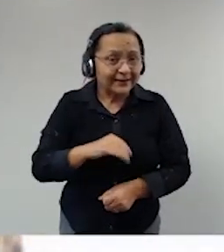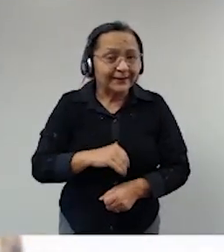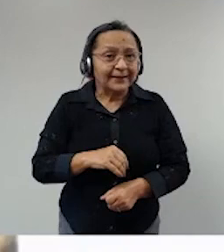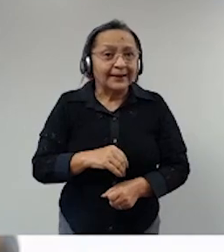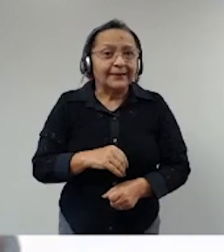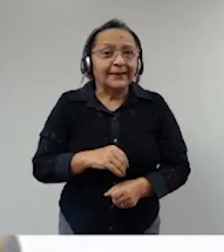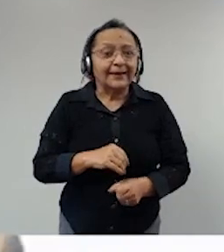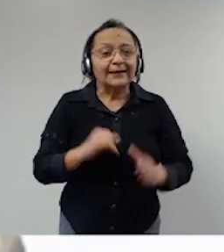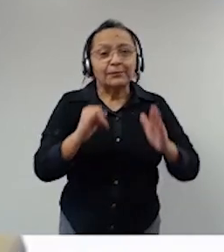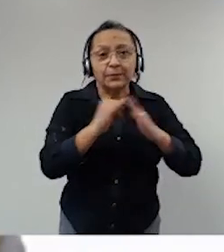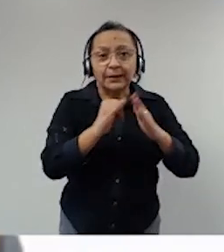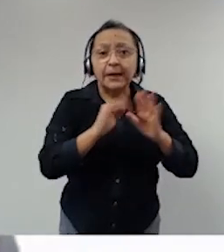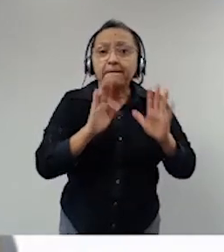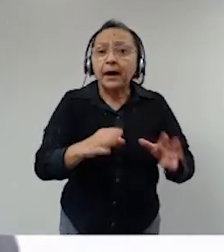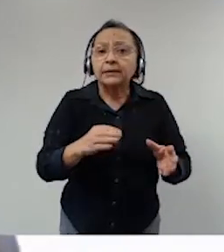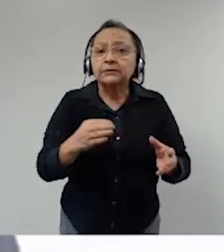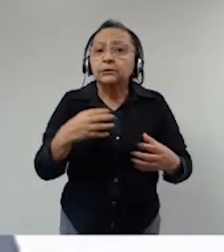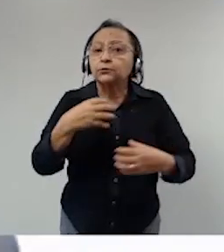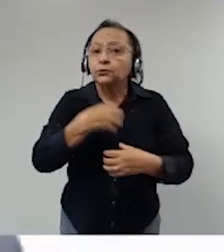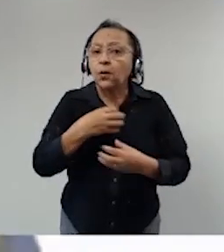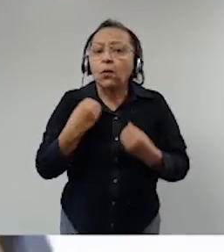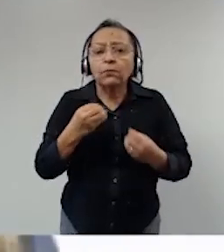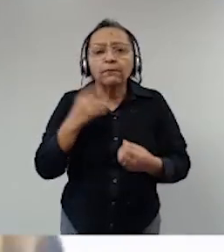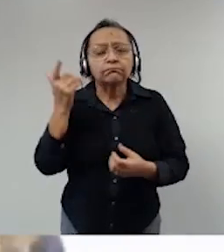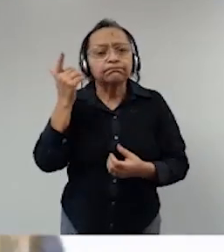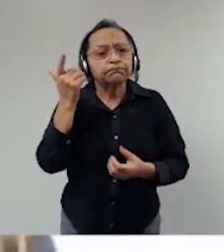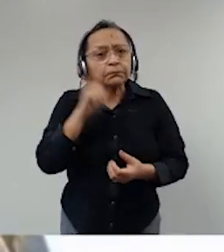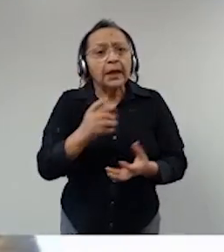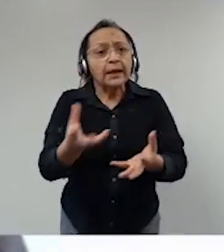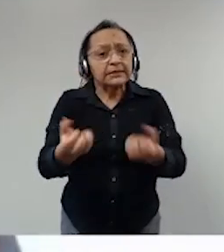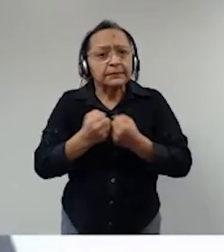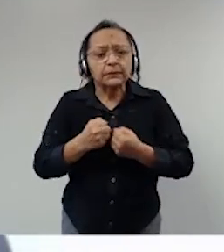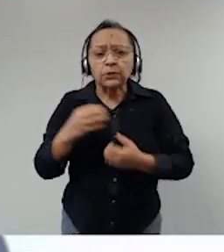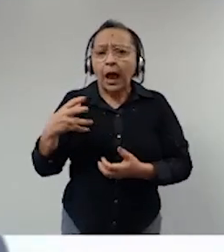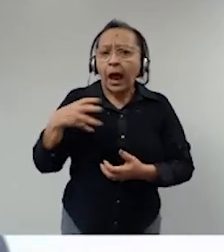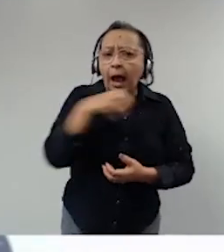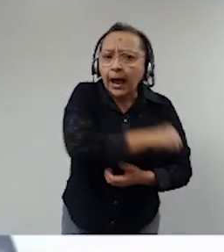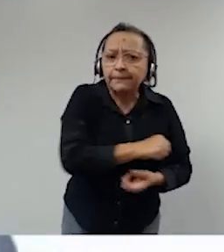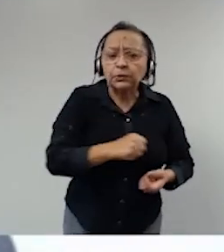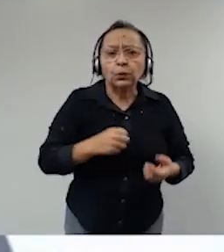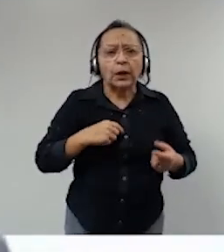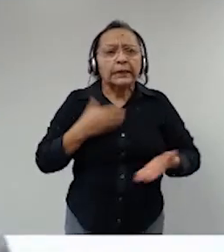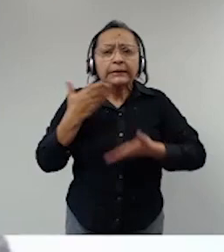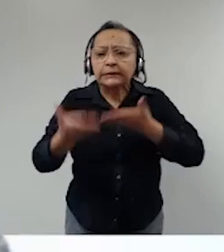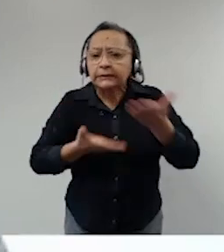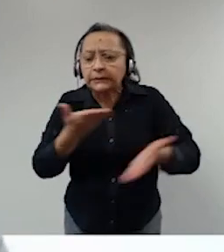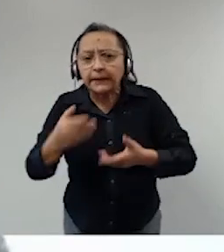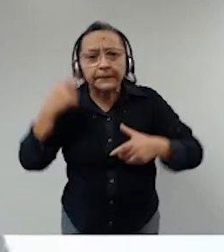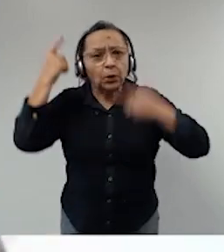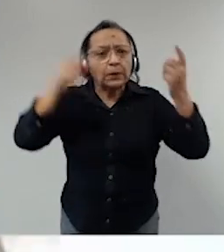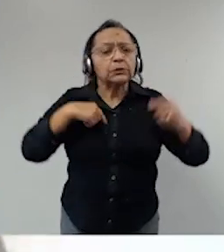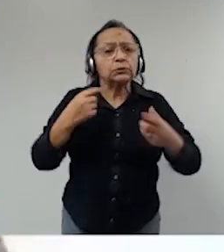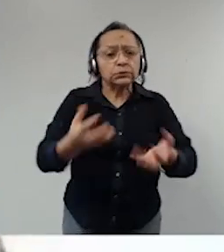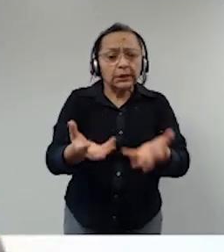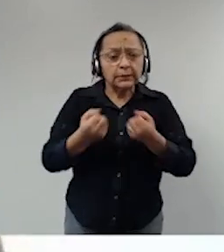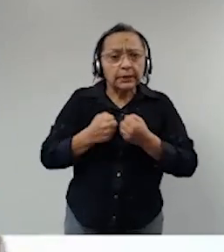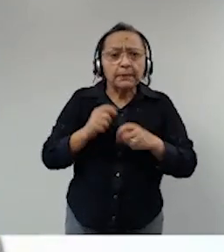nós fomos recebidos, com agilidade, com dedicação, a preocupação em realmente nos atender num momento em que é